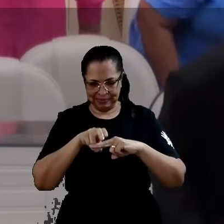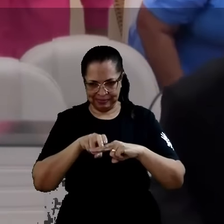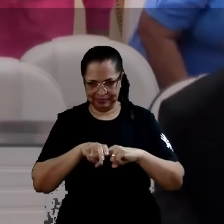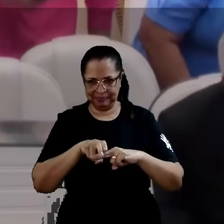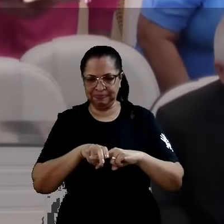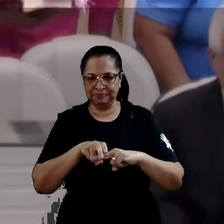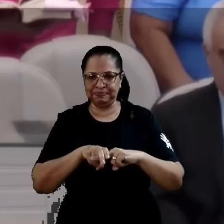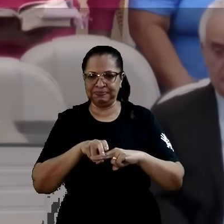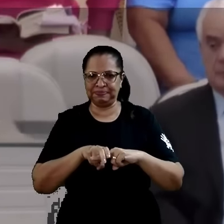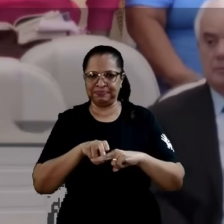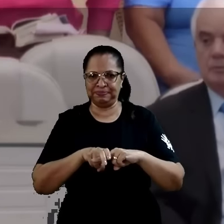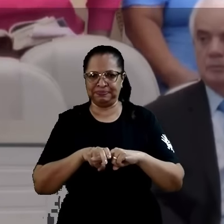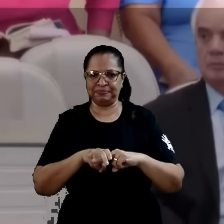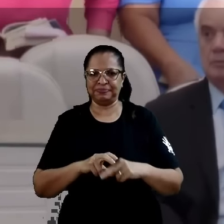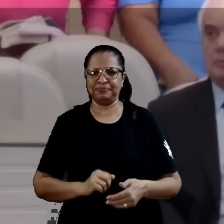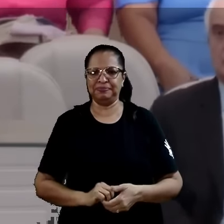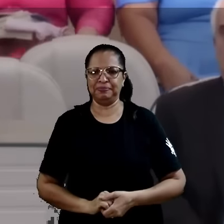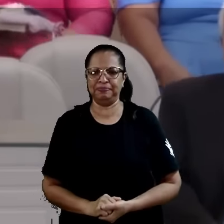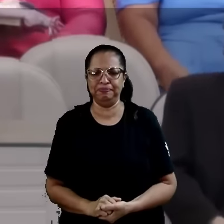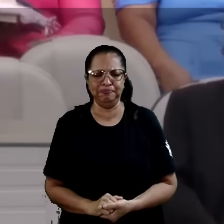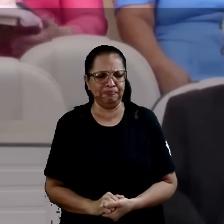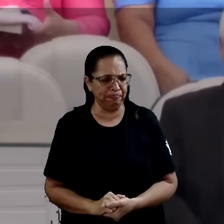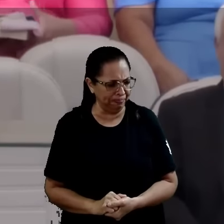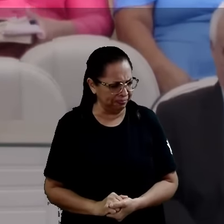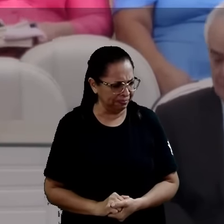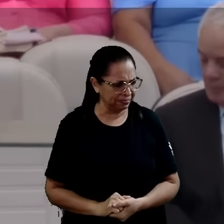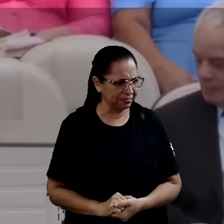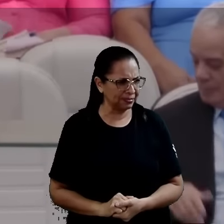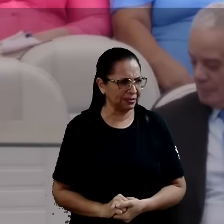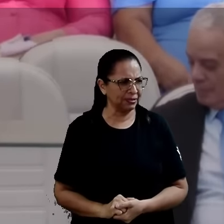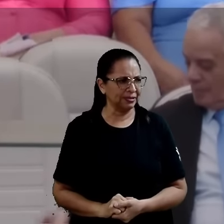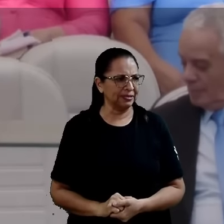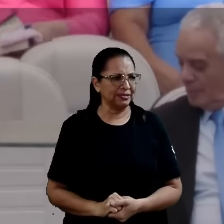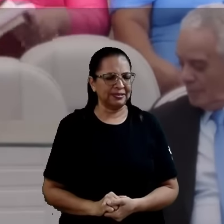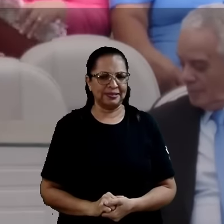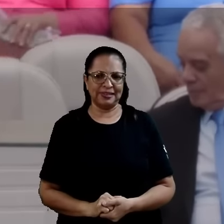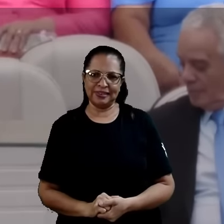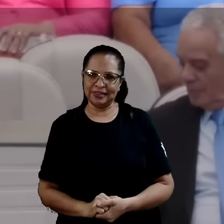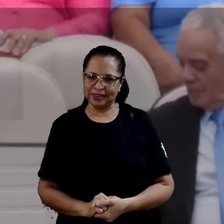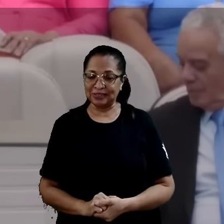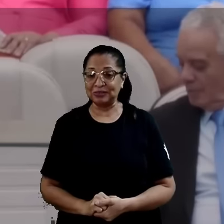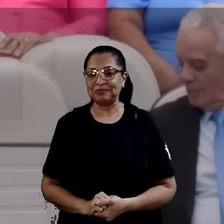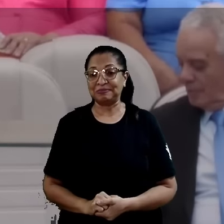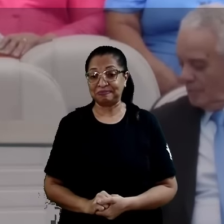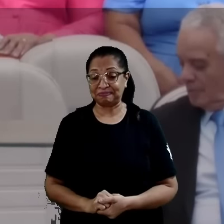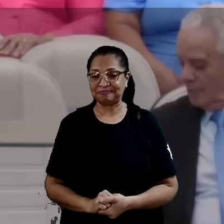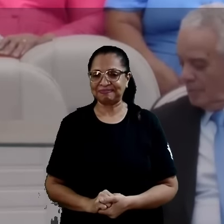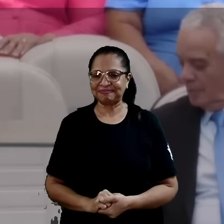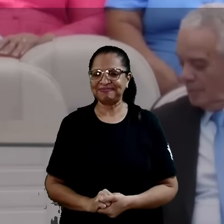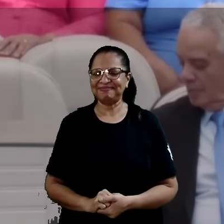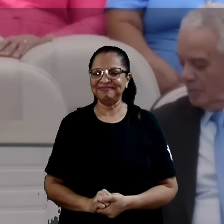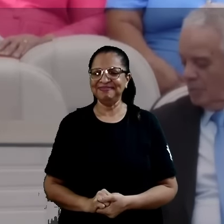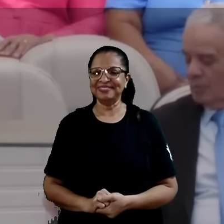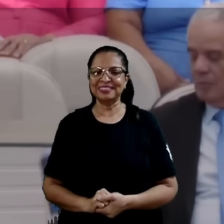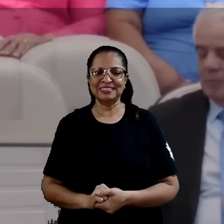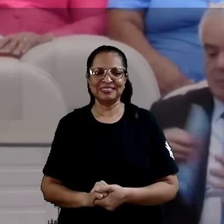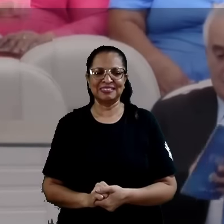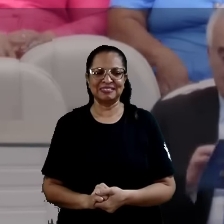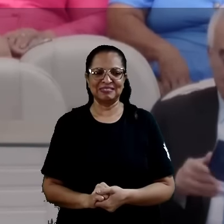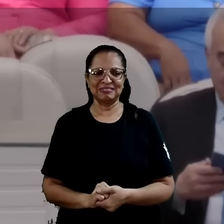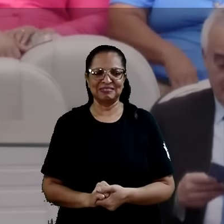a minha Candeia é a Candeia do legado e eu vou falar sobre ela baseada neste